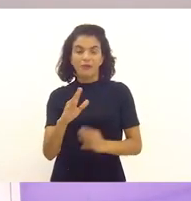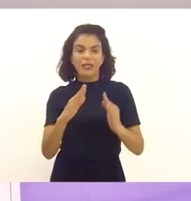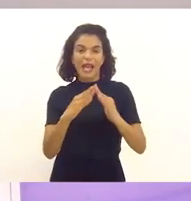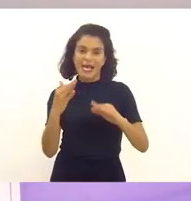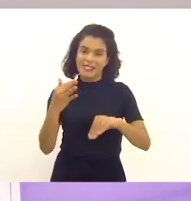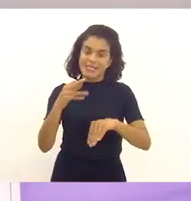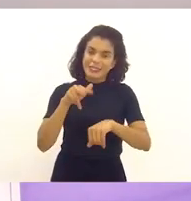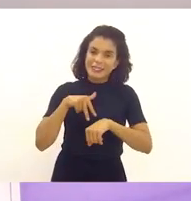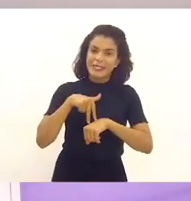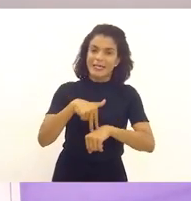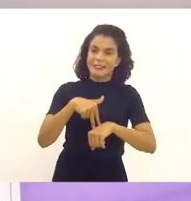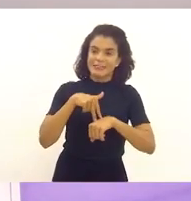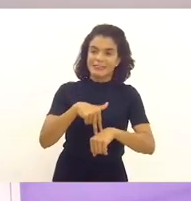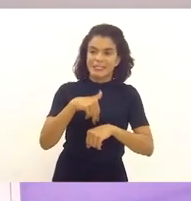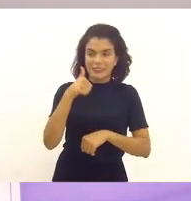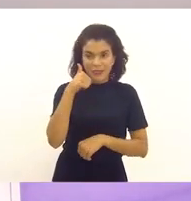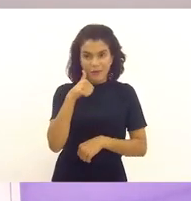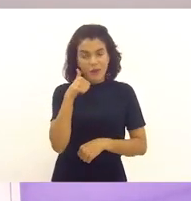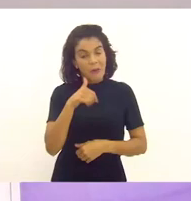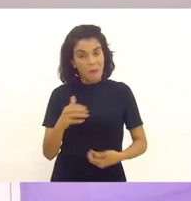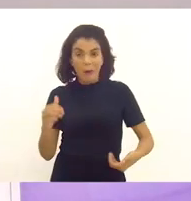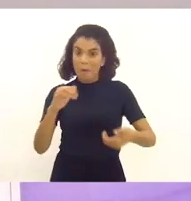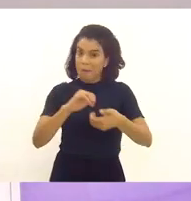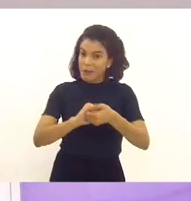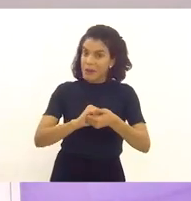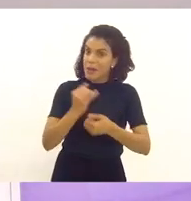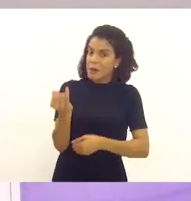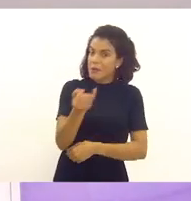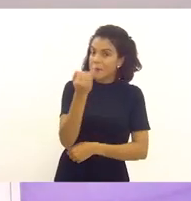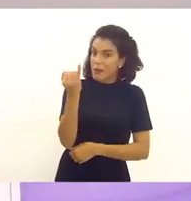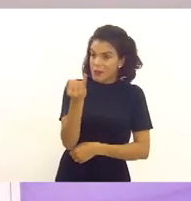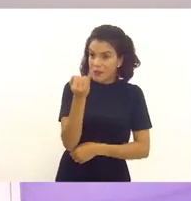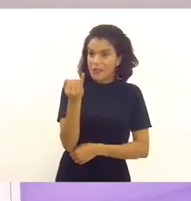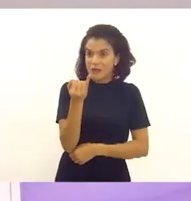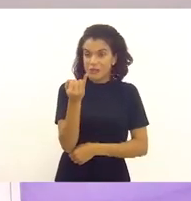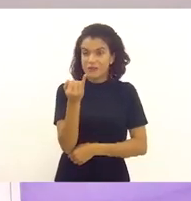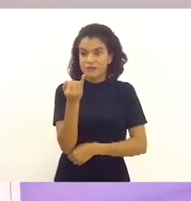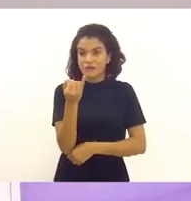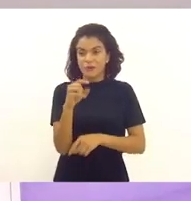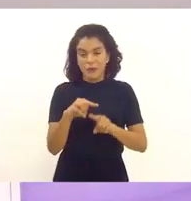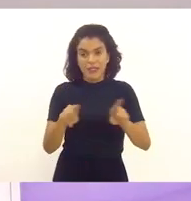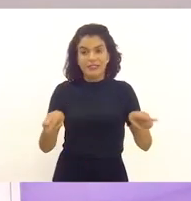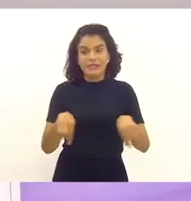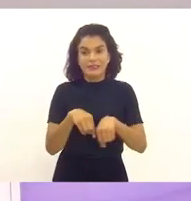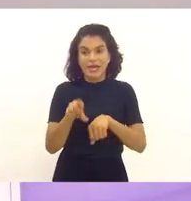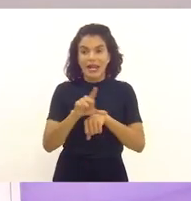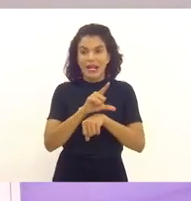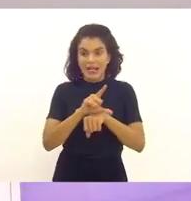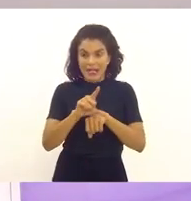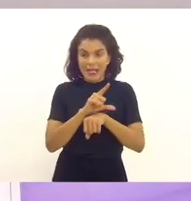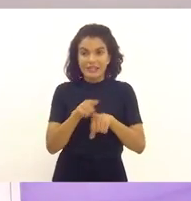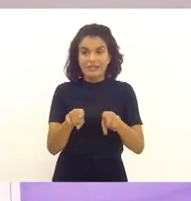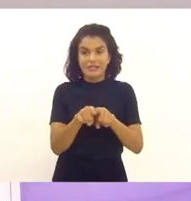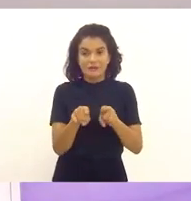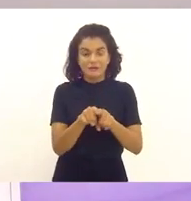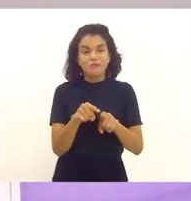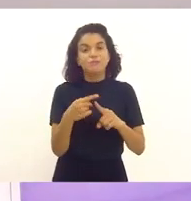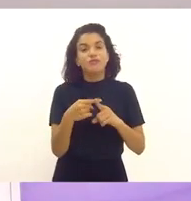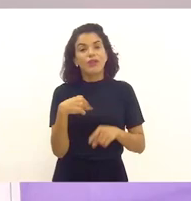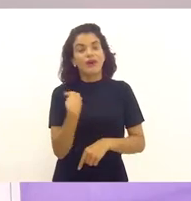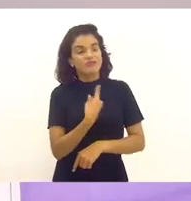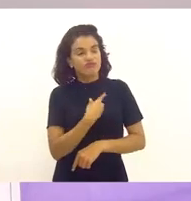da Mulher acho que vale aí a parceria importante com essa sala de lilás também porque a gente entende